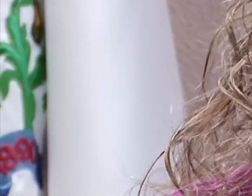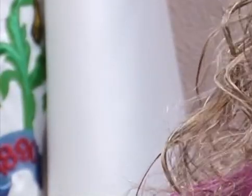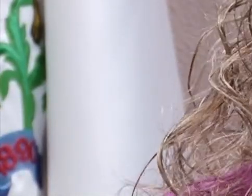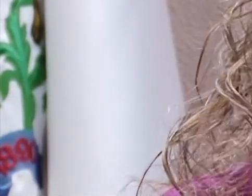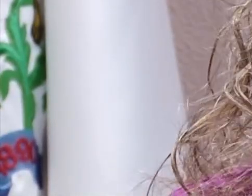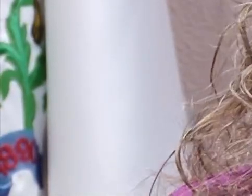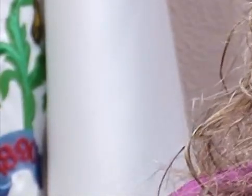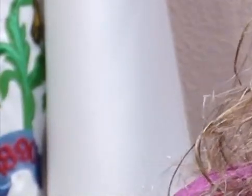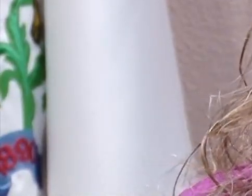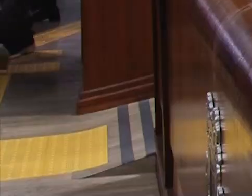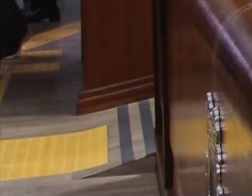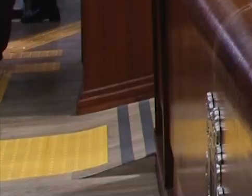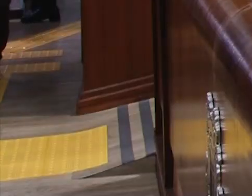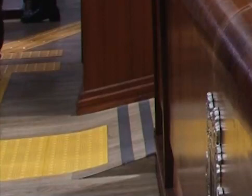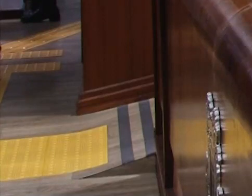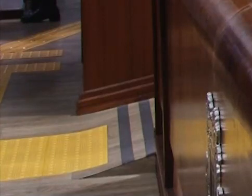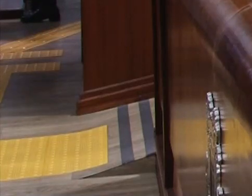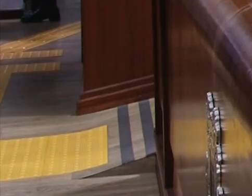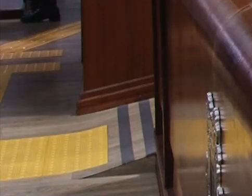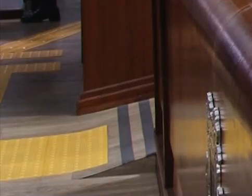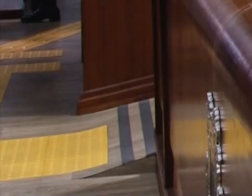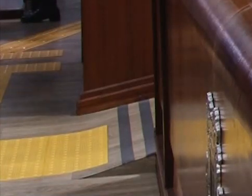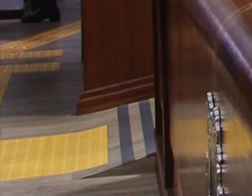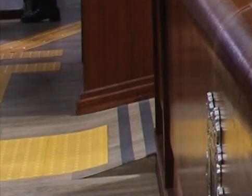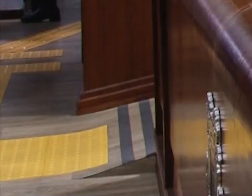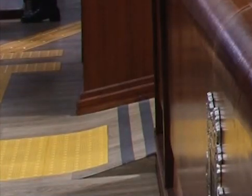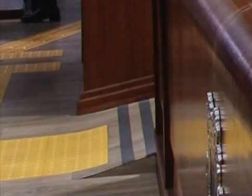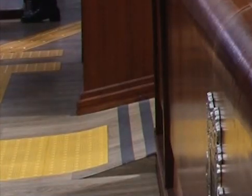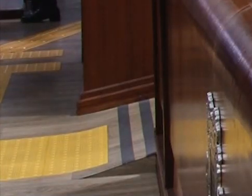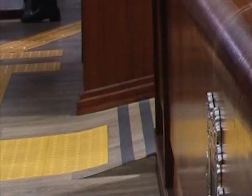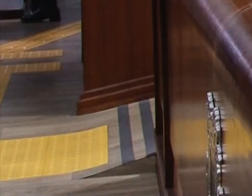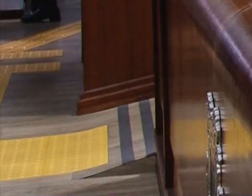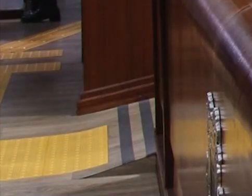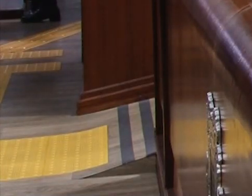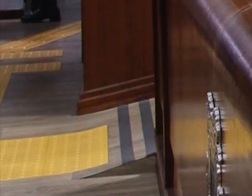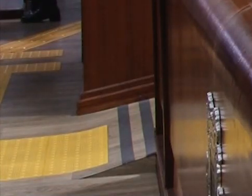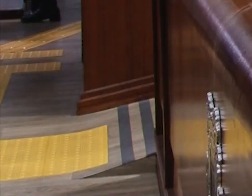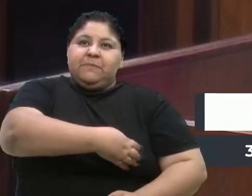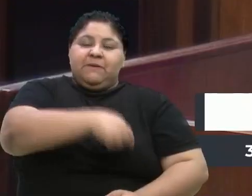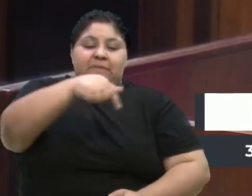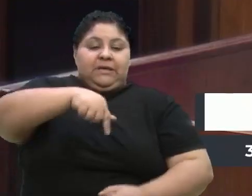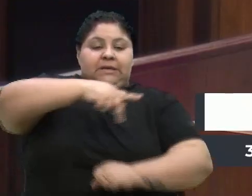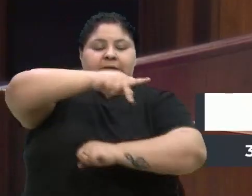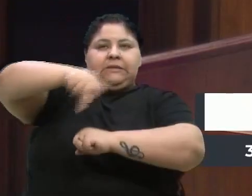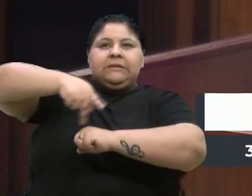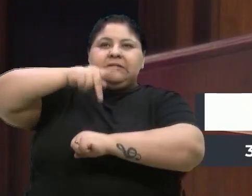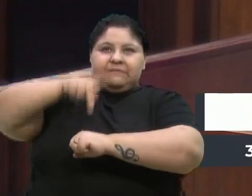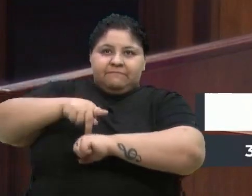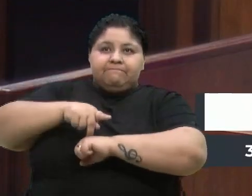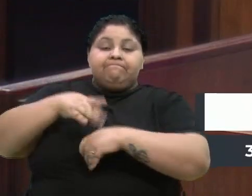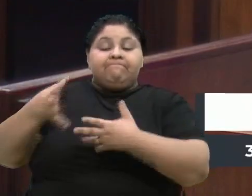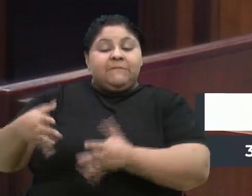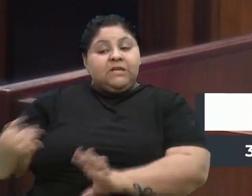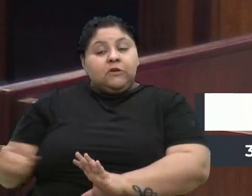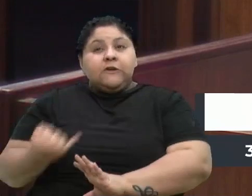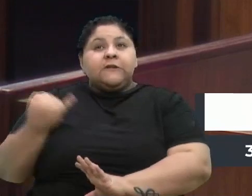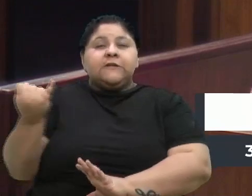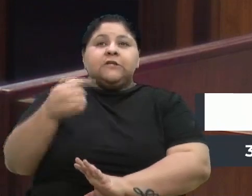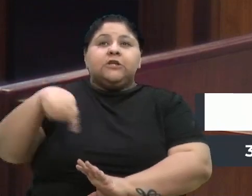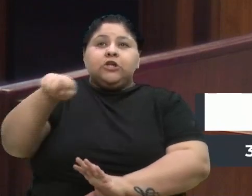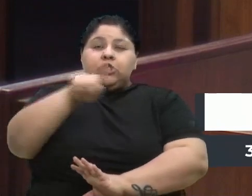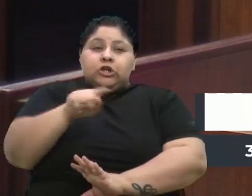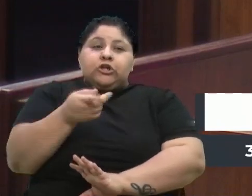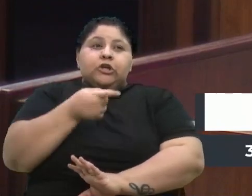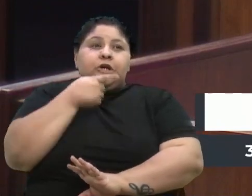23 tem a abertura da exposição alusiva ao tema, no saguão da Prefeitura, que segue até o final do mês. Então, é importante que nós estejamos